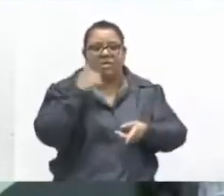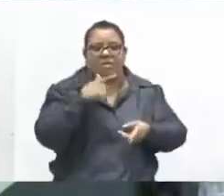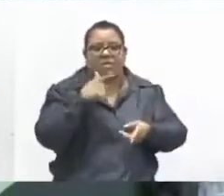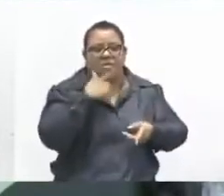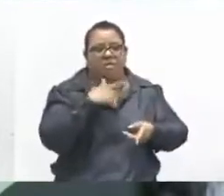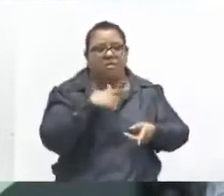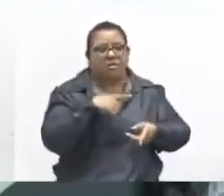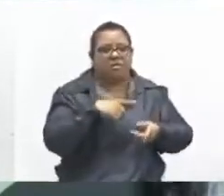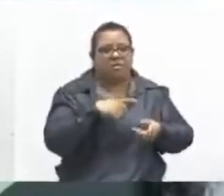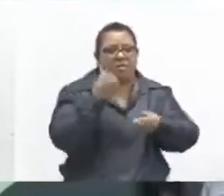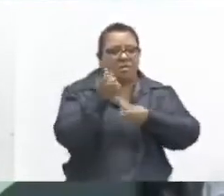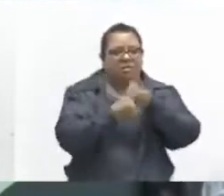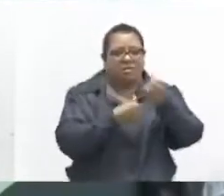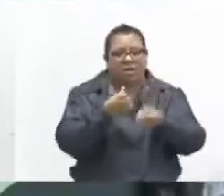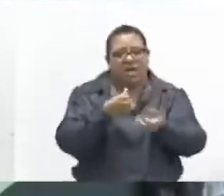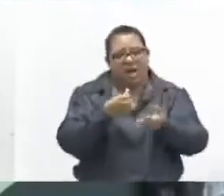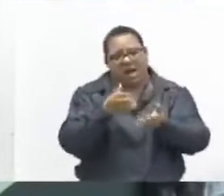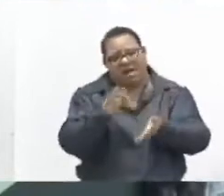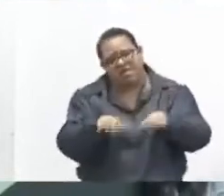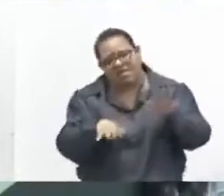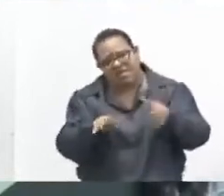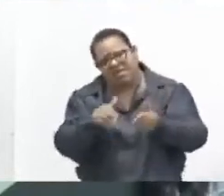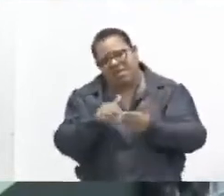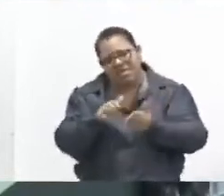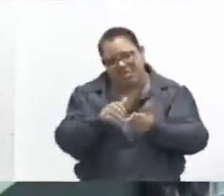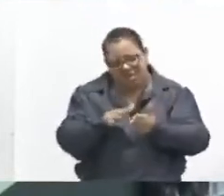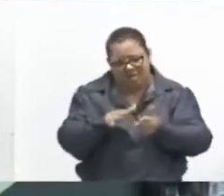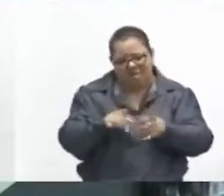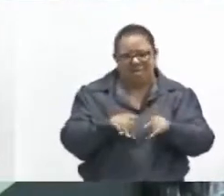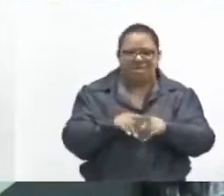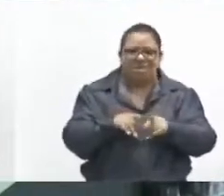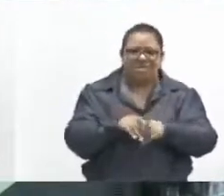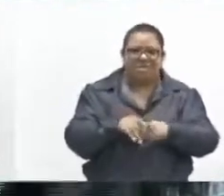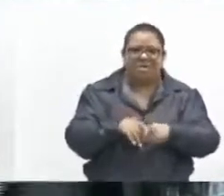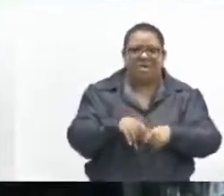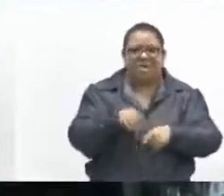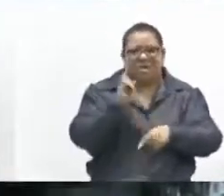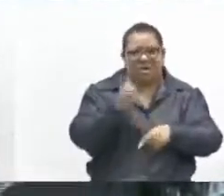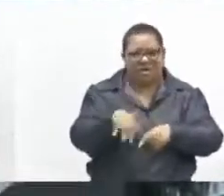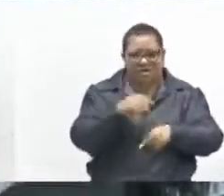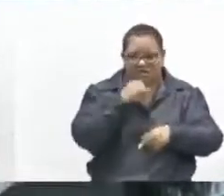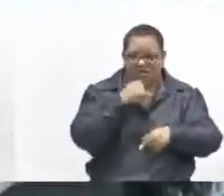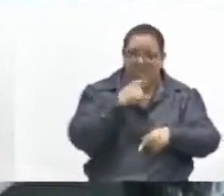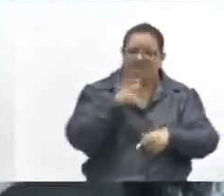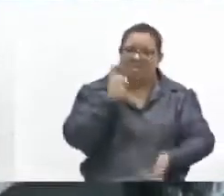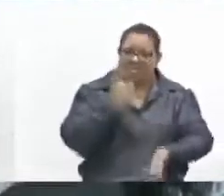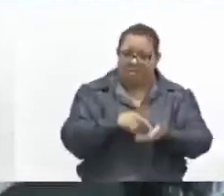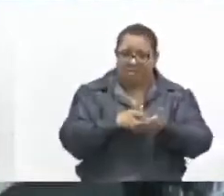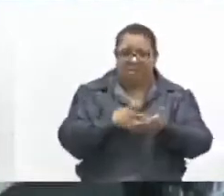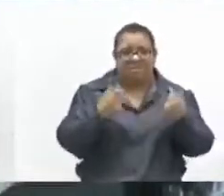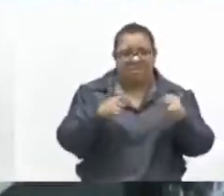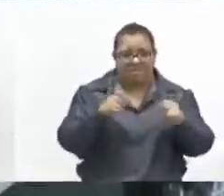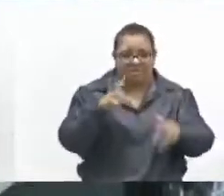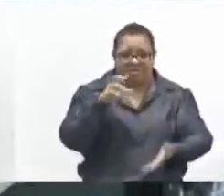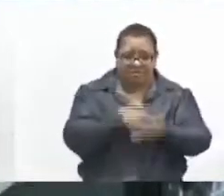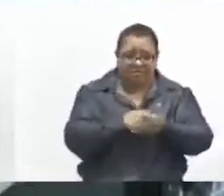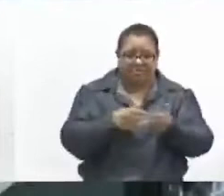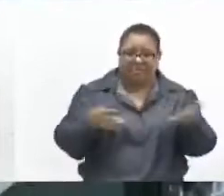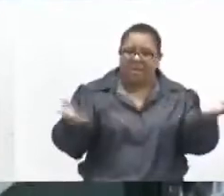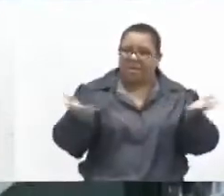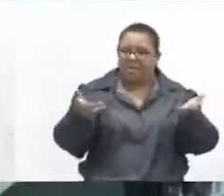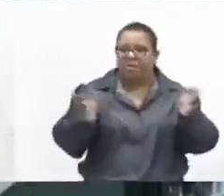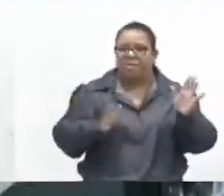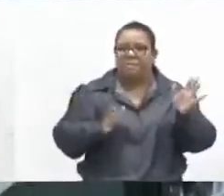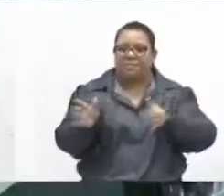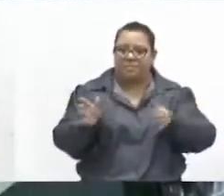semestres. Sempre sobra algumas para as outras chamadas e, realmente, nós temos que fomentar isso. Então, a assistência estudantil